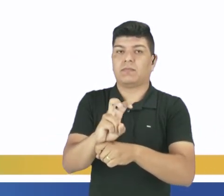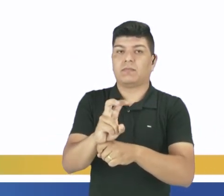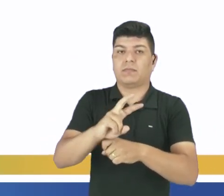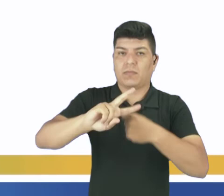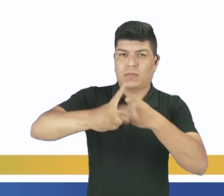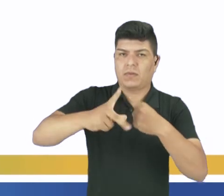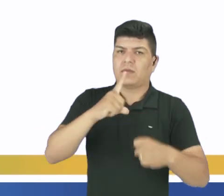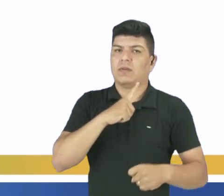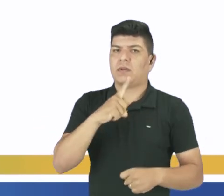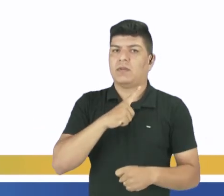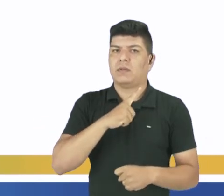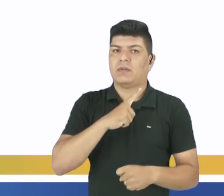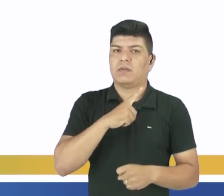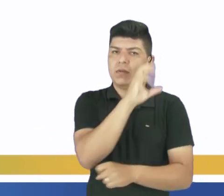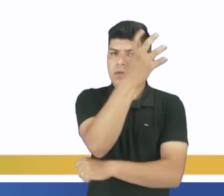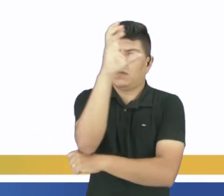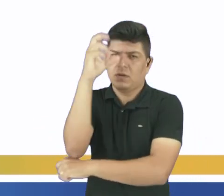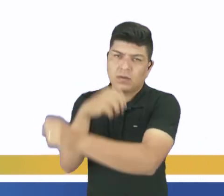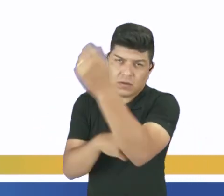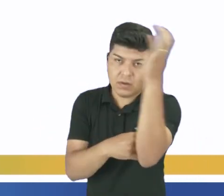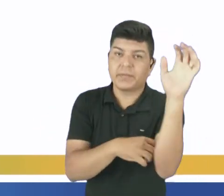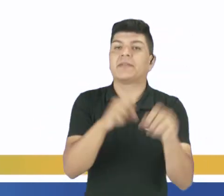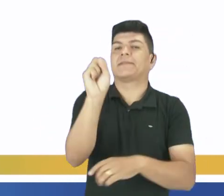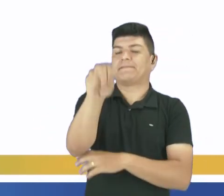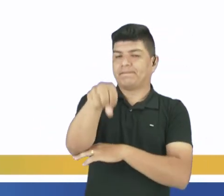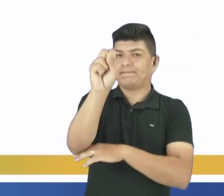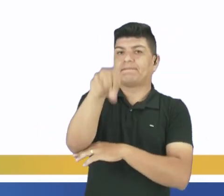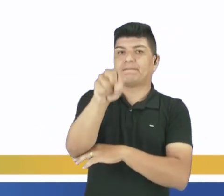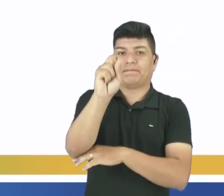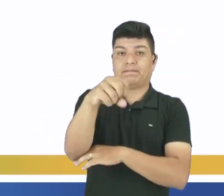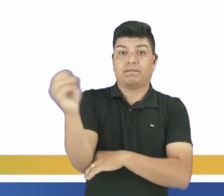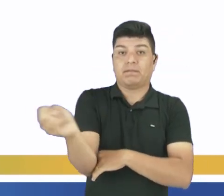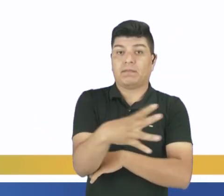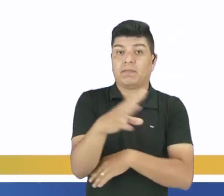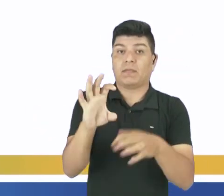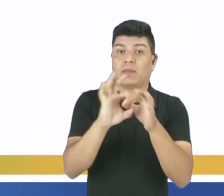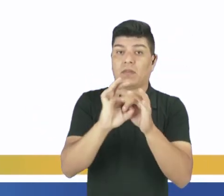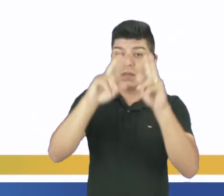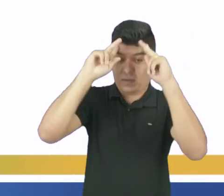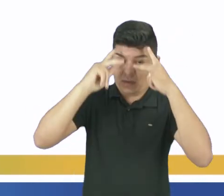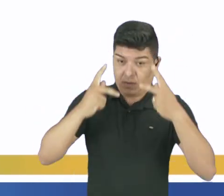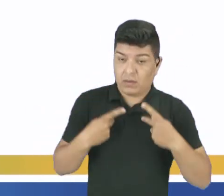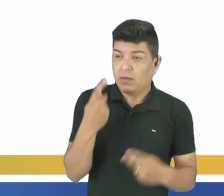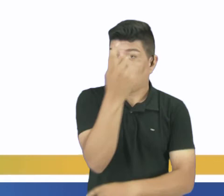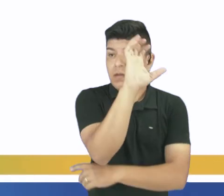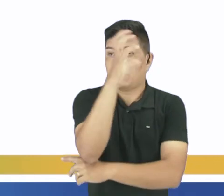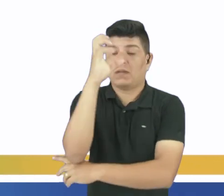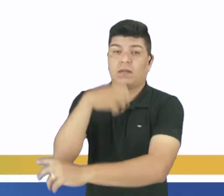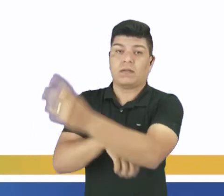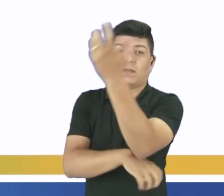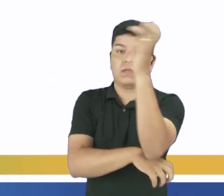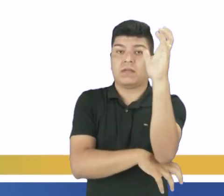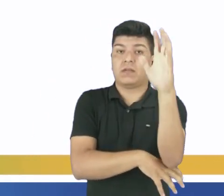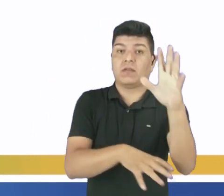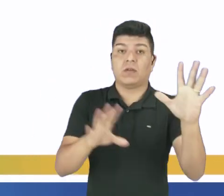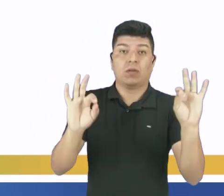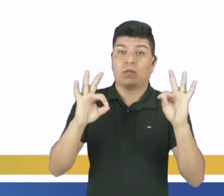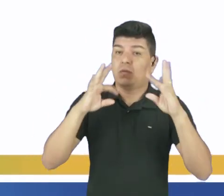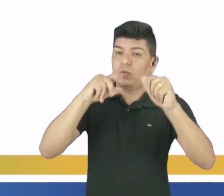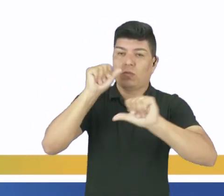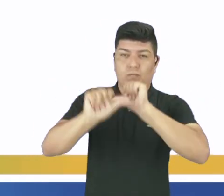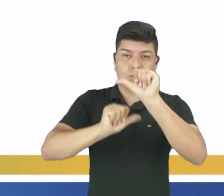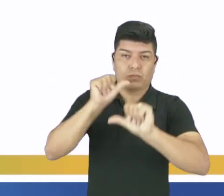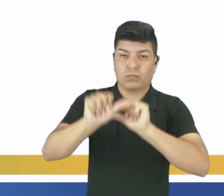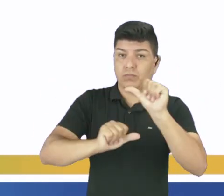consequências ambientais? Sim. A nova relação entre o ser humano e o meio ambiente ficou totalmente